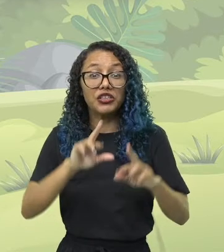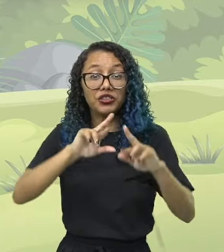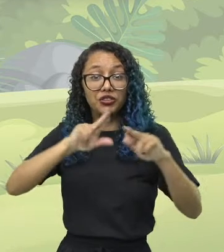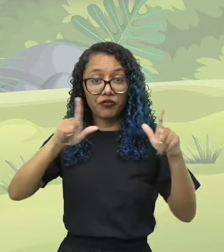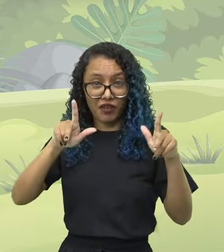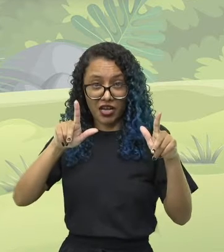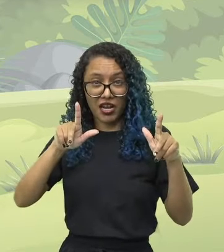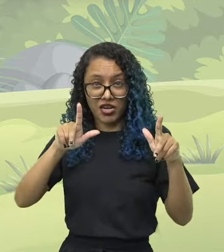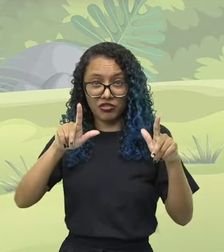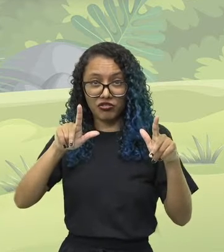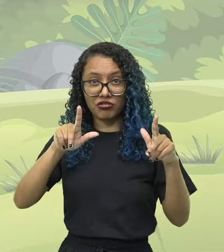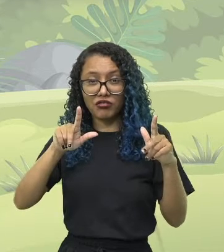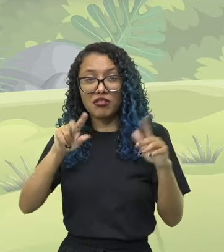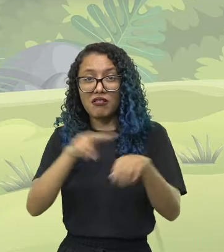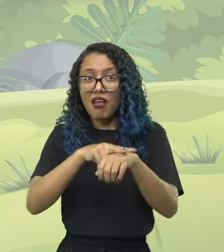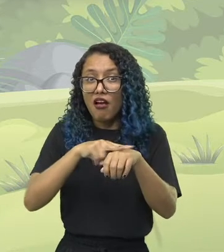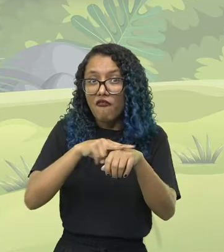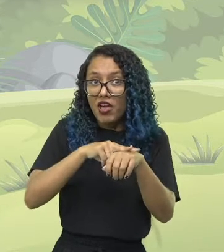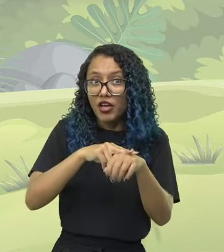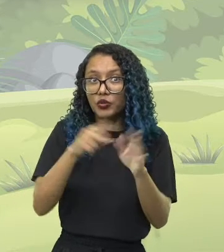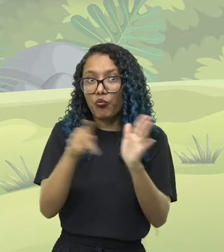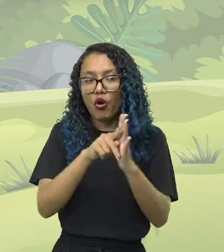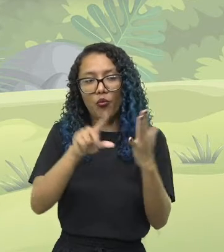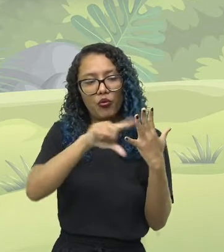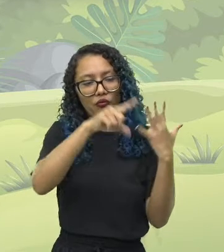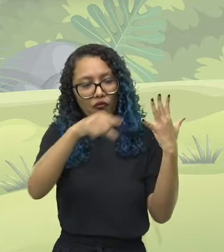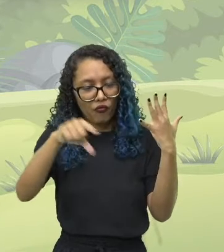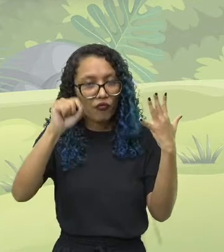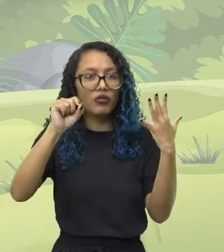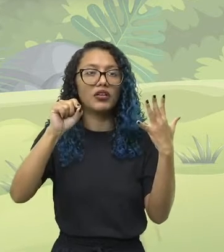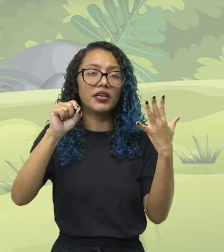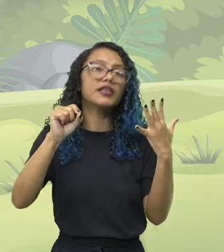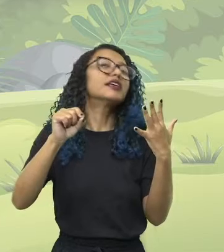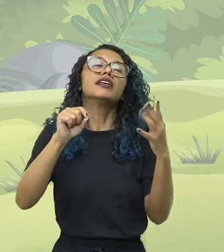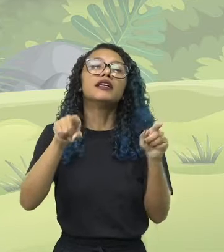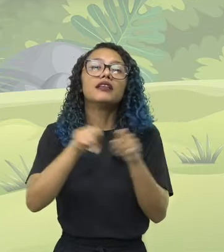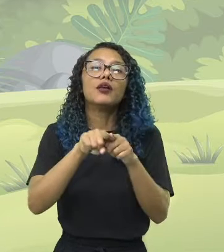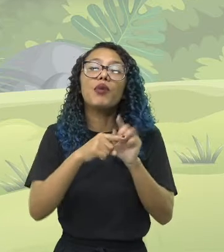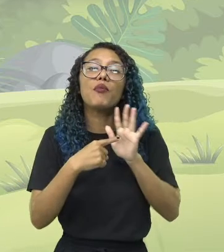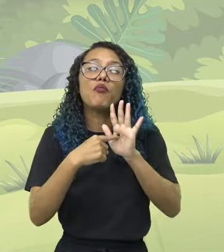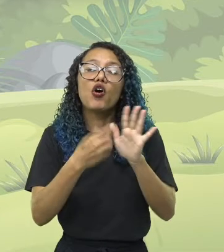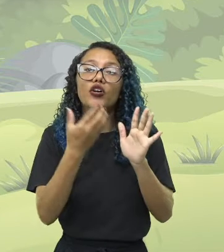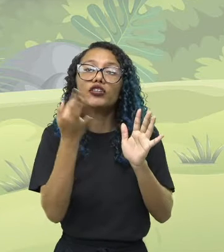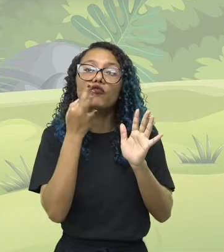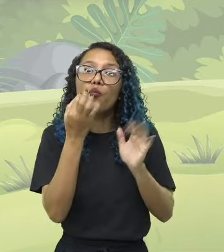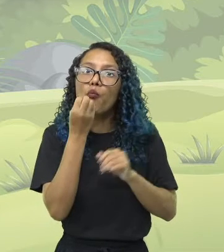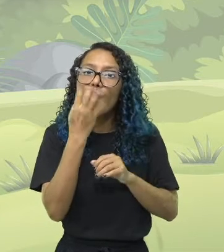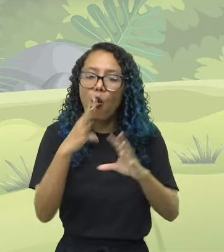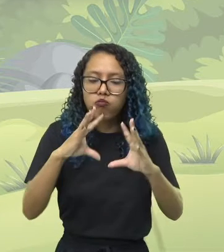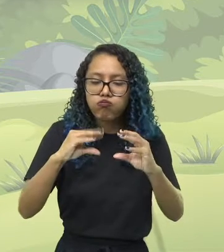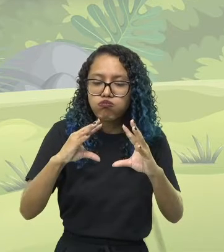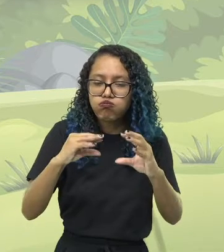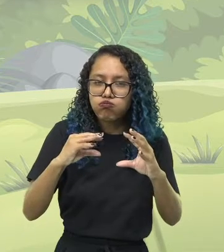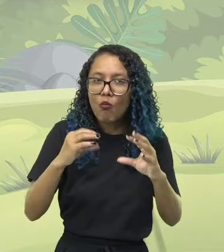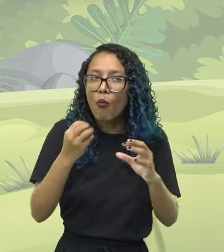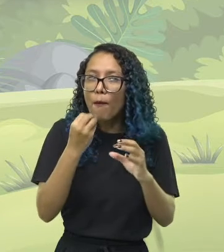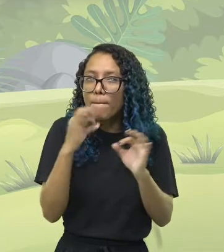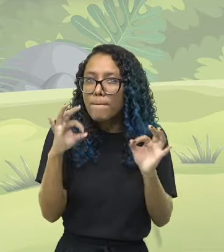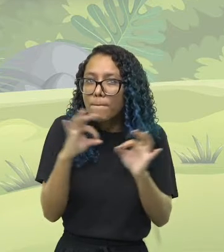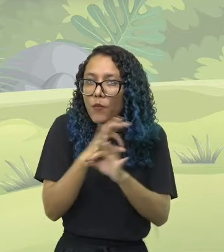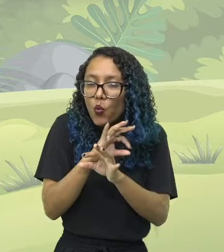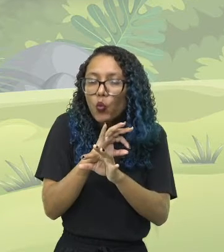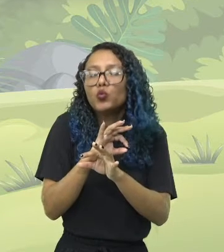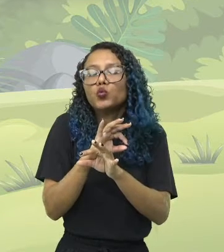contrastarem com o verde das folhas, também indicam que os frutos estão maduros, prontos para serem